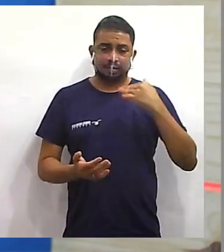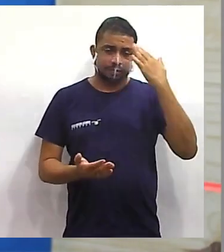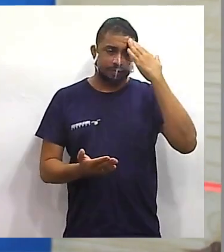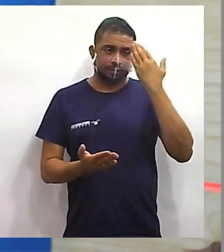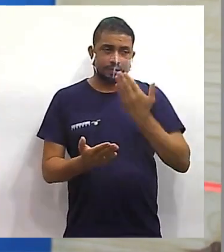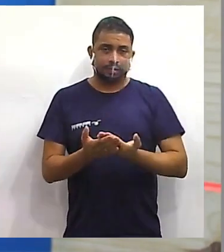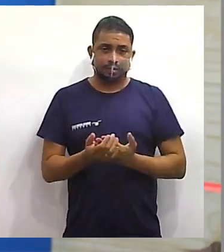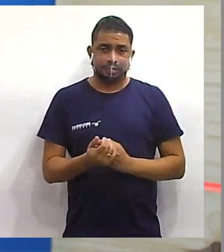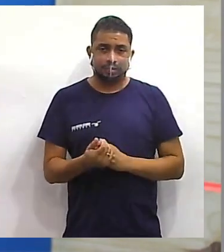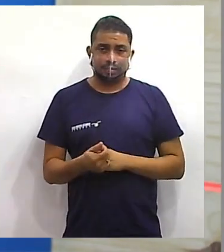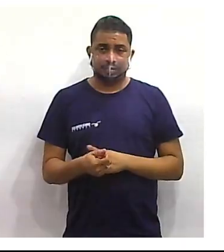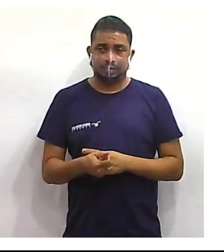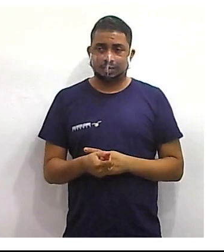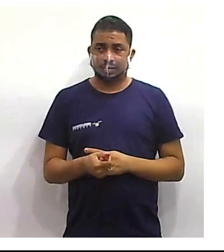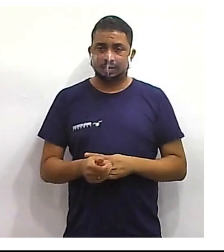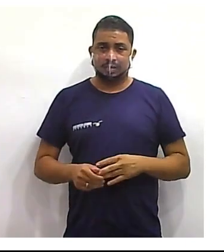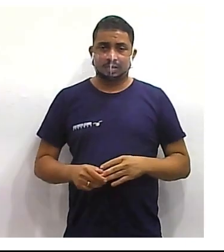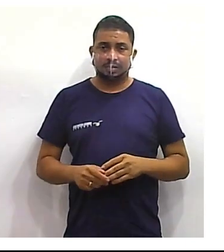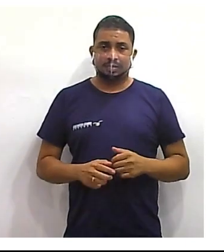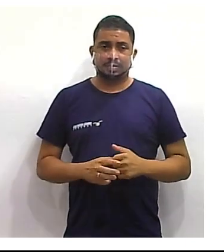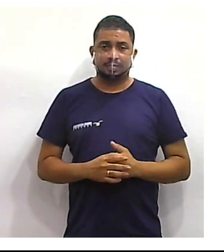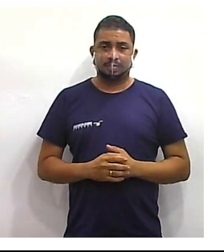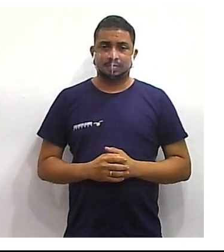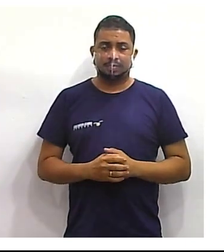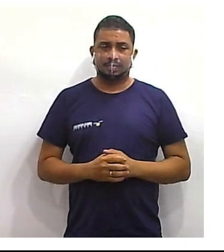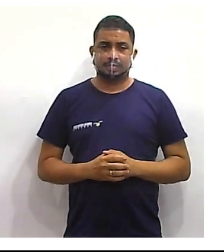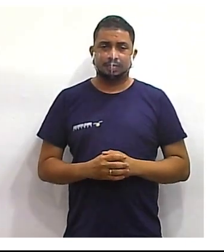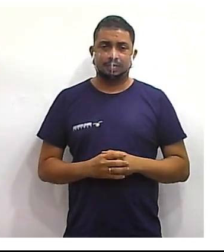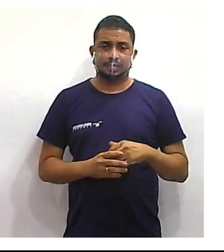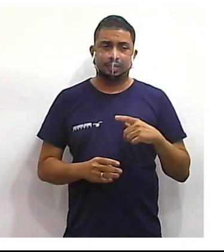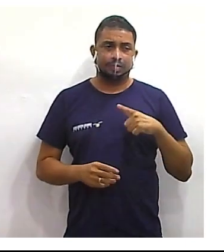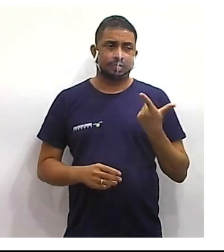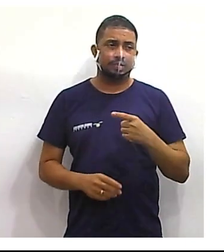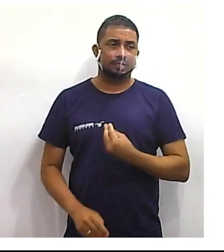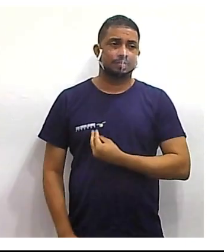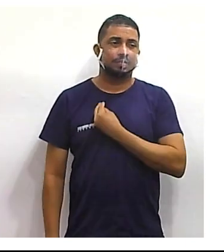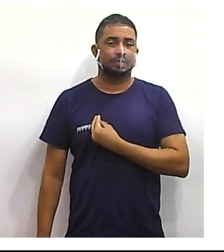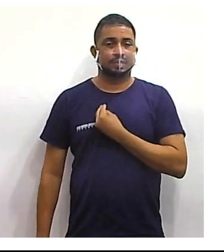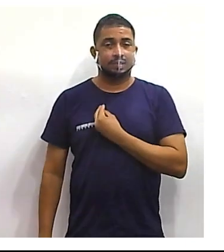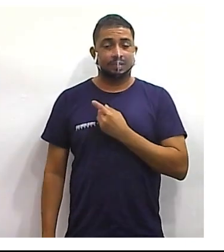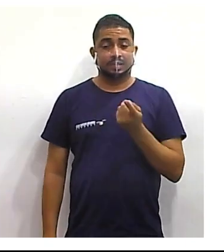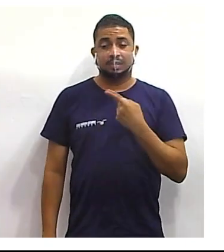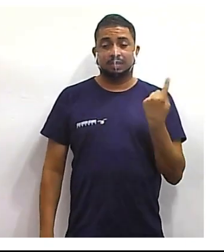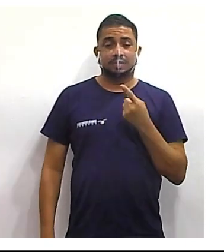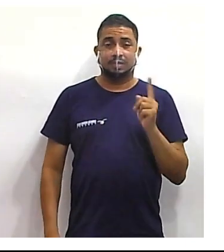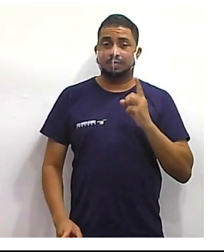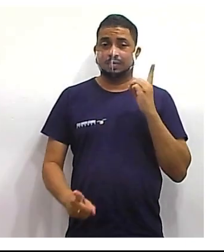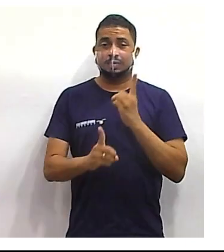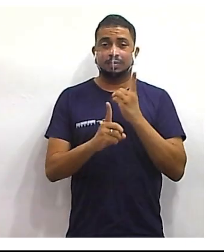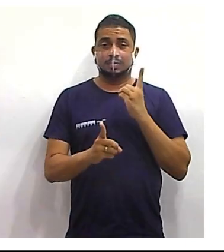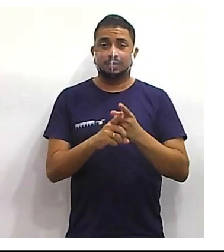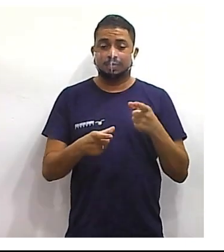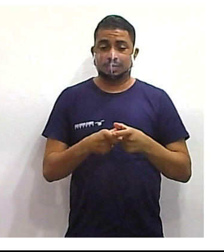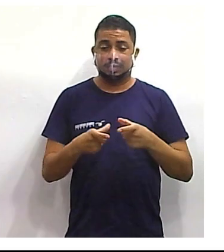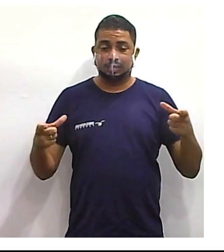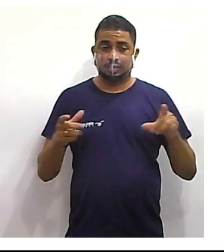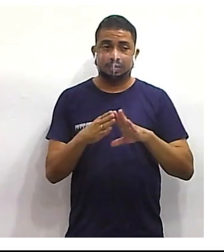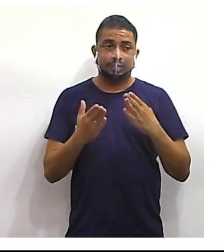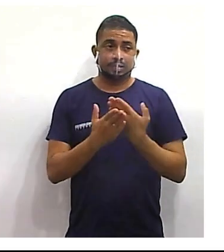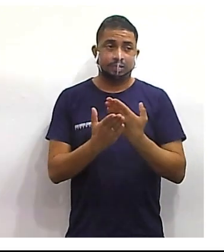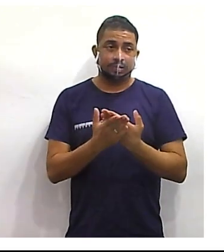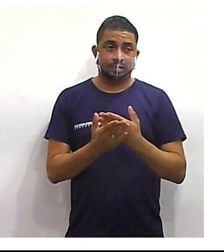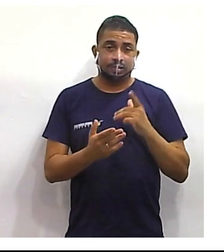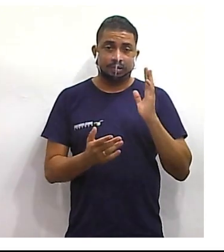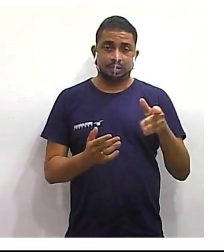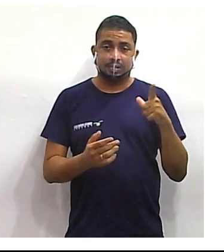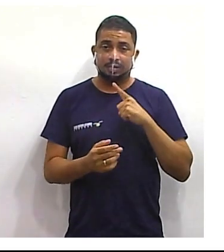dos mais... que não está presente, né? Que a gente não encontra na maioria das escolas. Não. Eu também já tive a